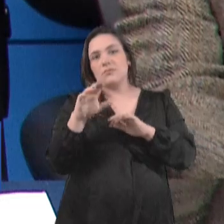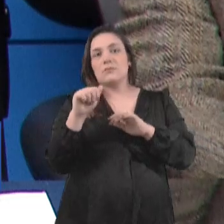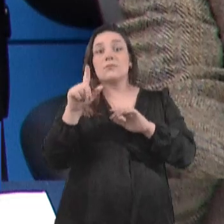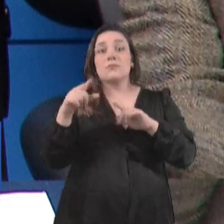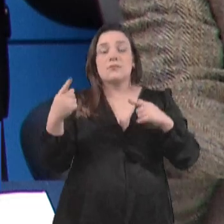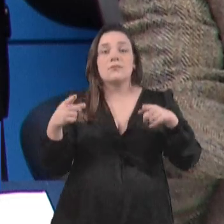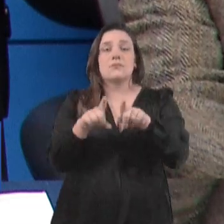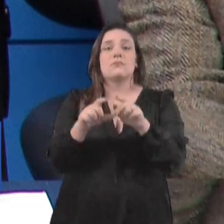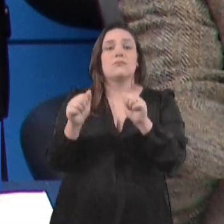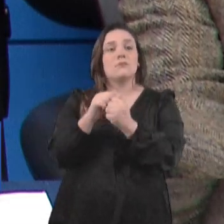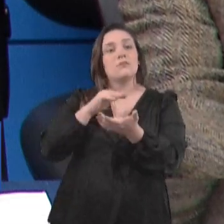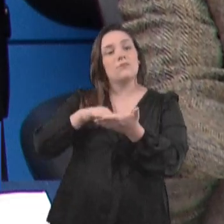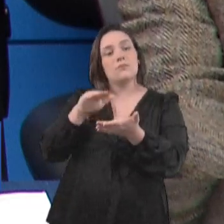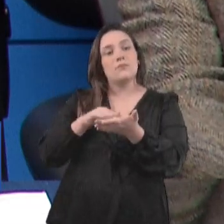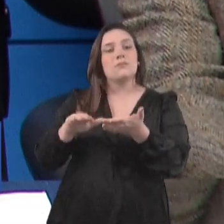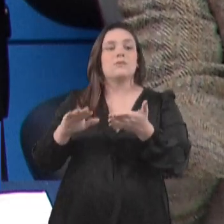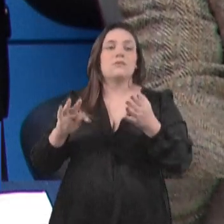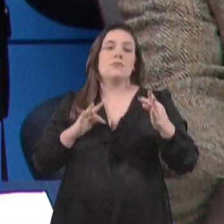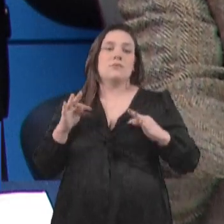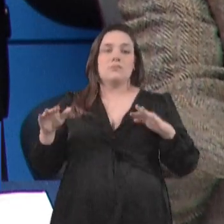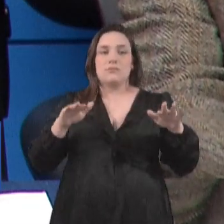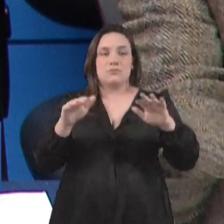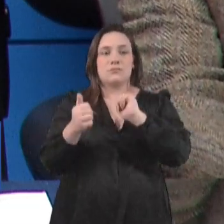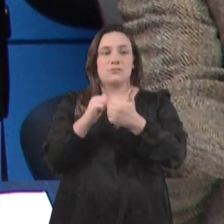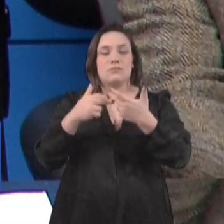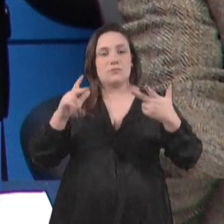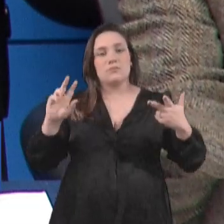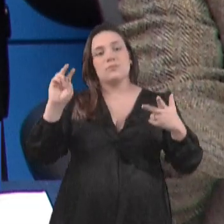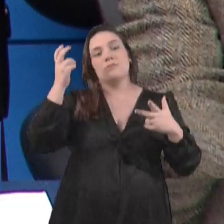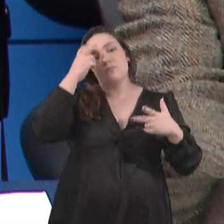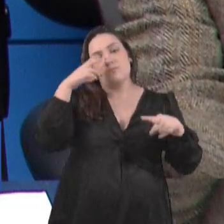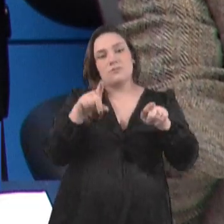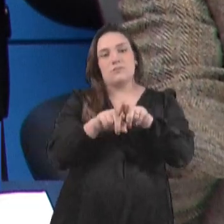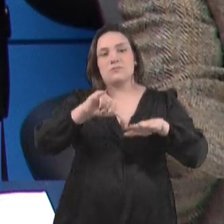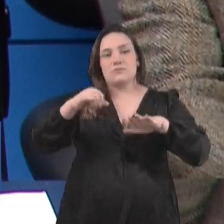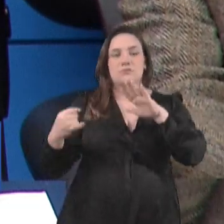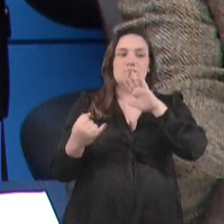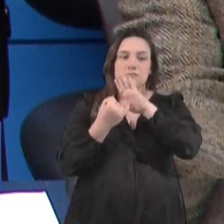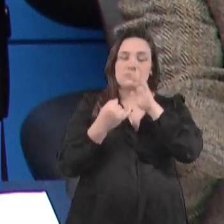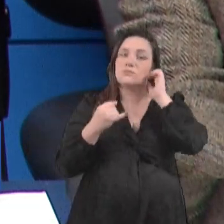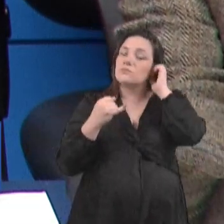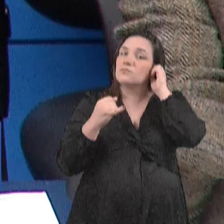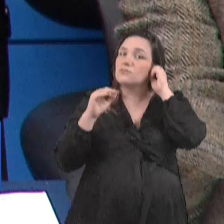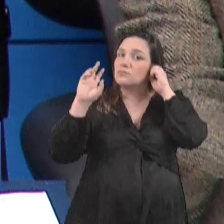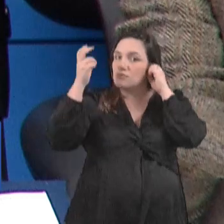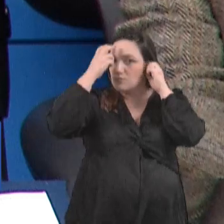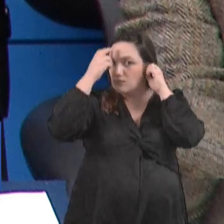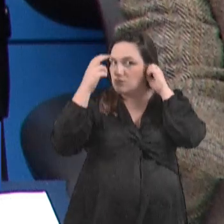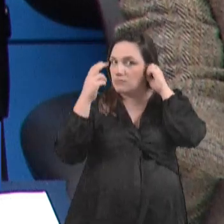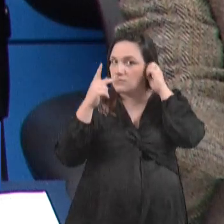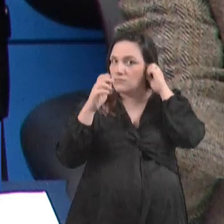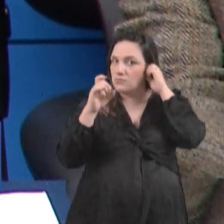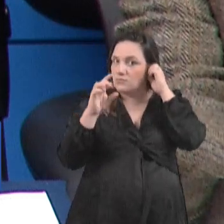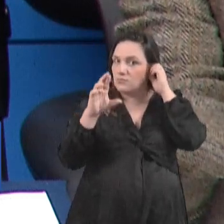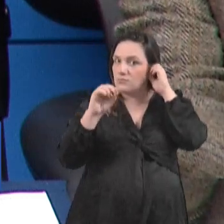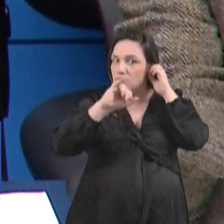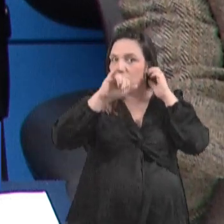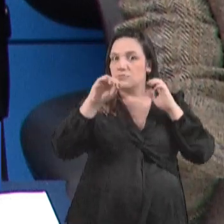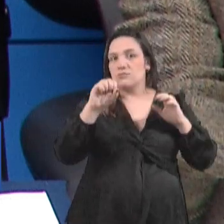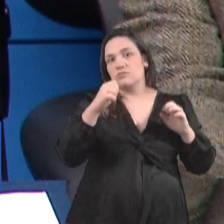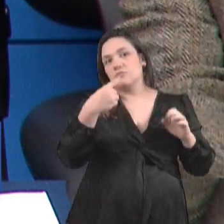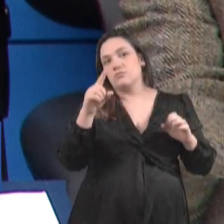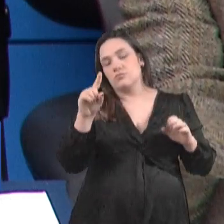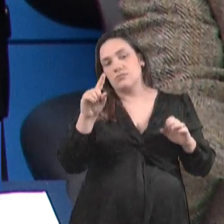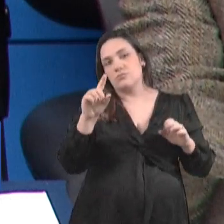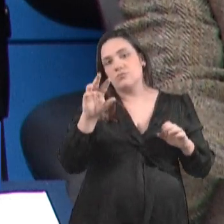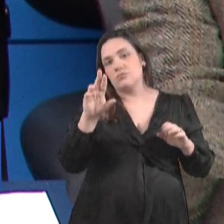de Turismo, Esporte e Cultura e o Instituto Cultural Pedro José Rufino, a Chama da Paz. De acordo